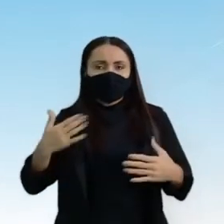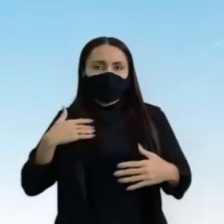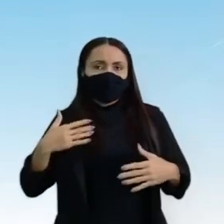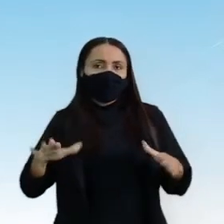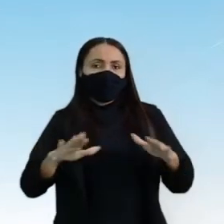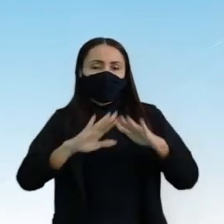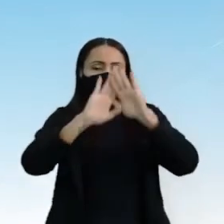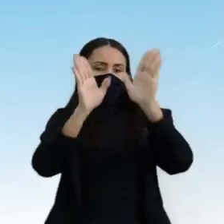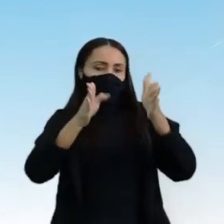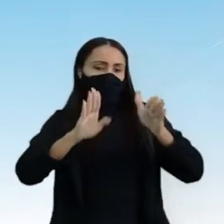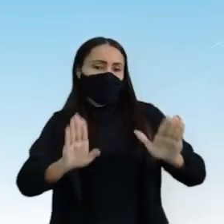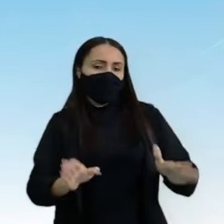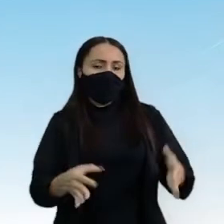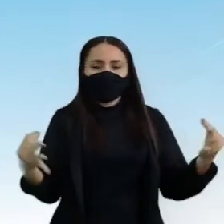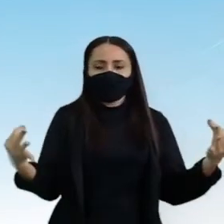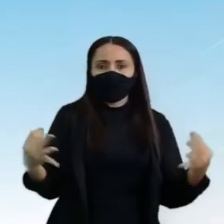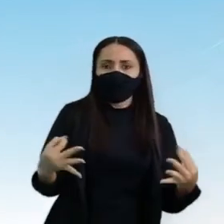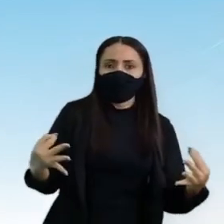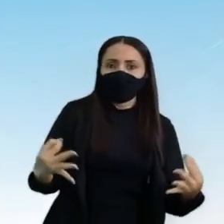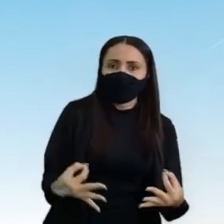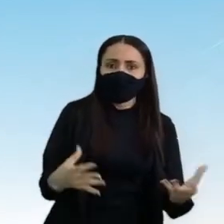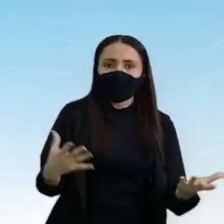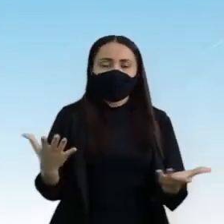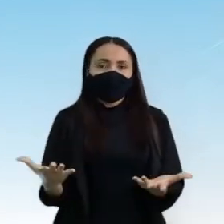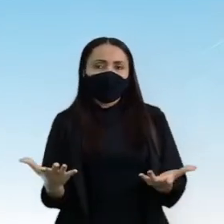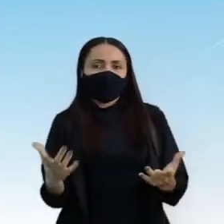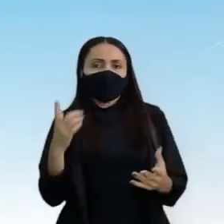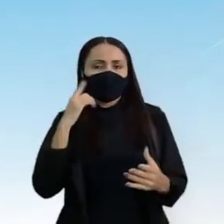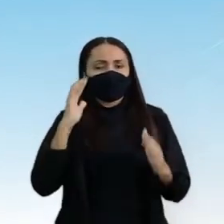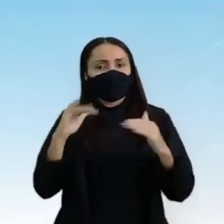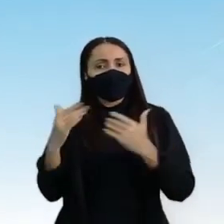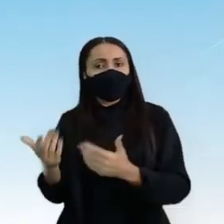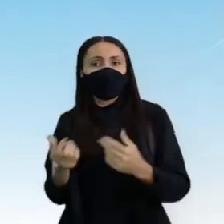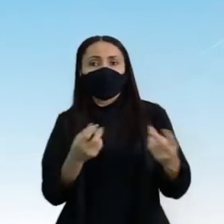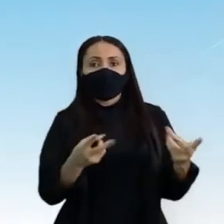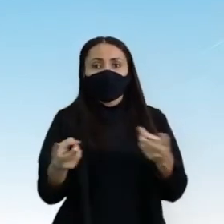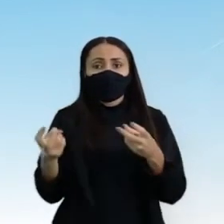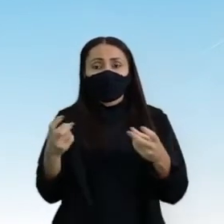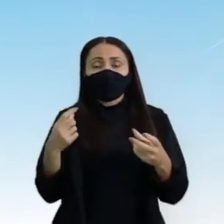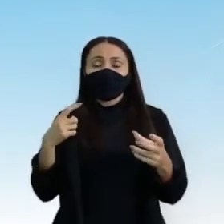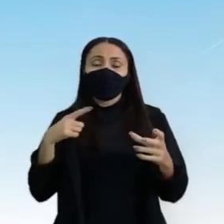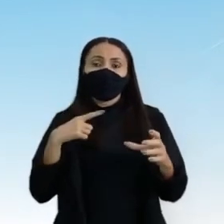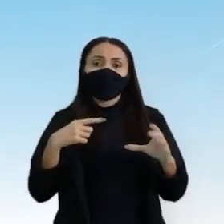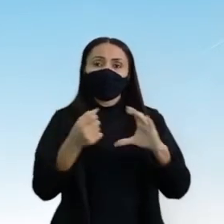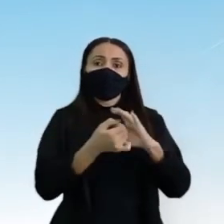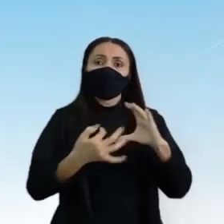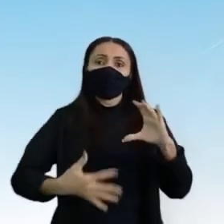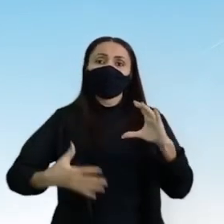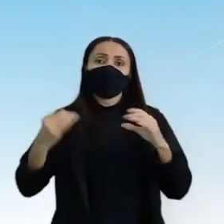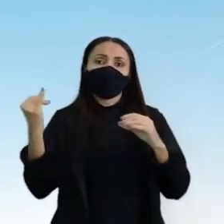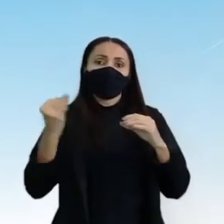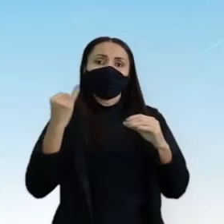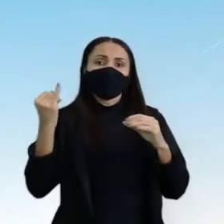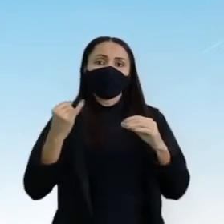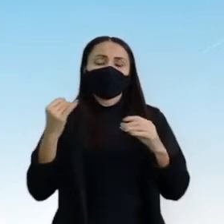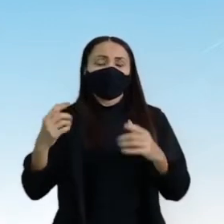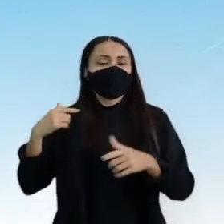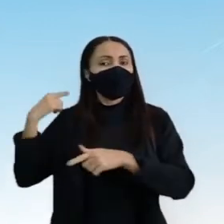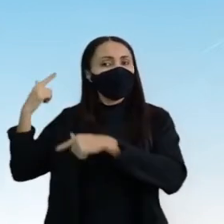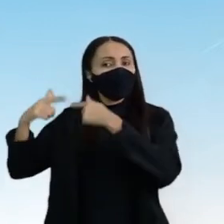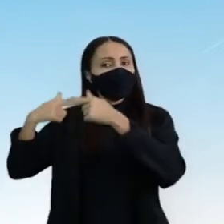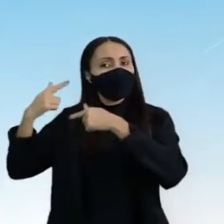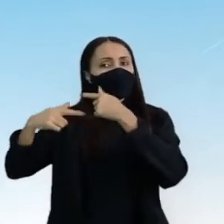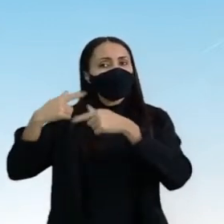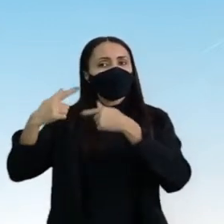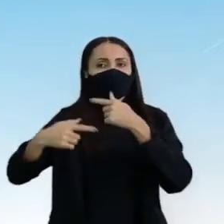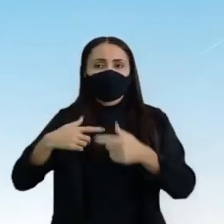corpo escultural, o corpo da mídia e passar a perceber que eu tenho uma característica importante que vem da herança